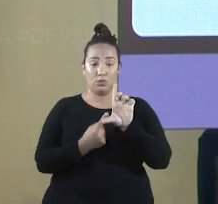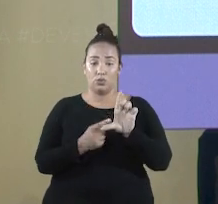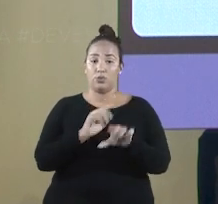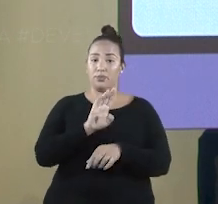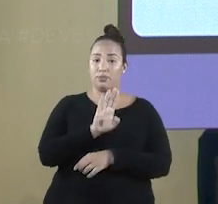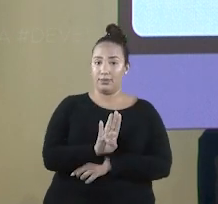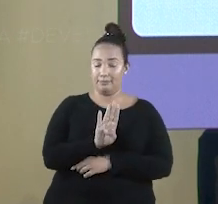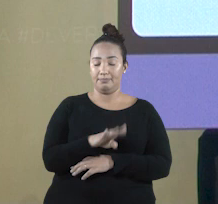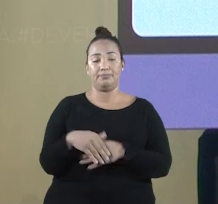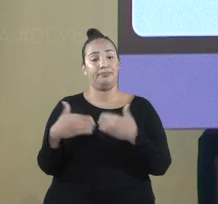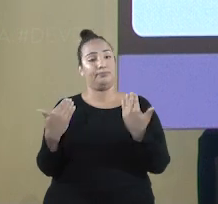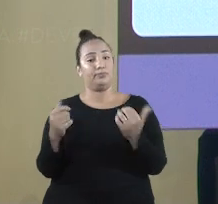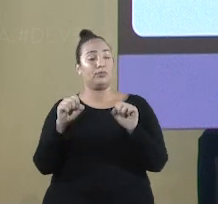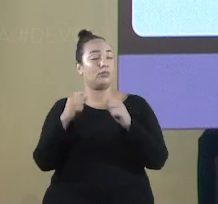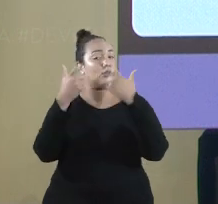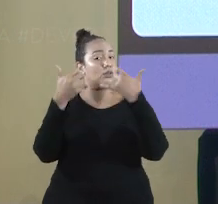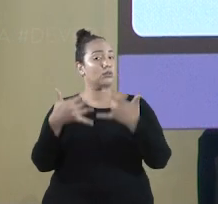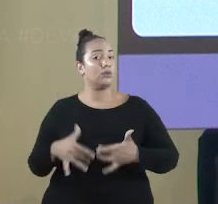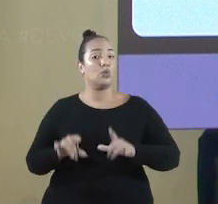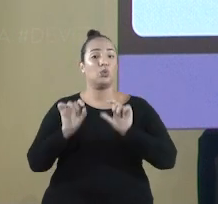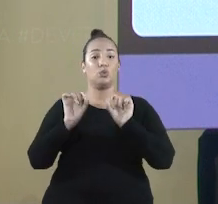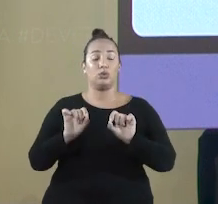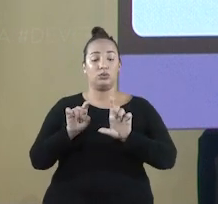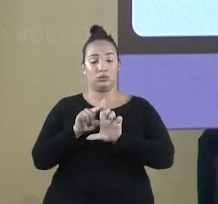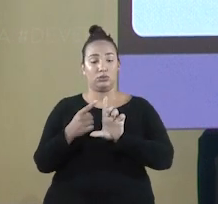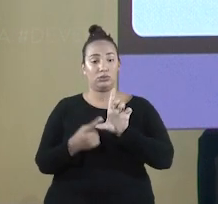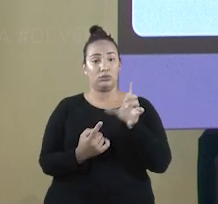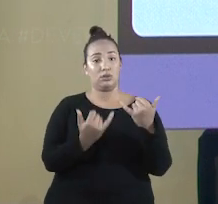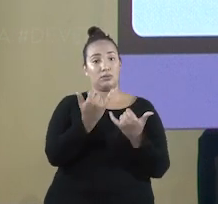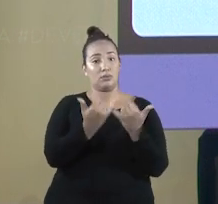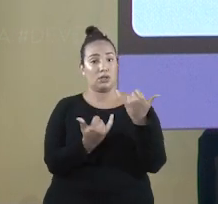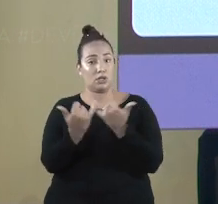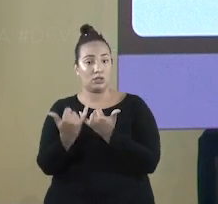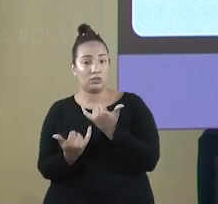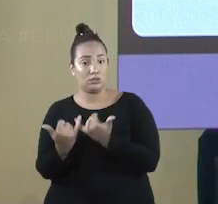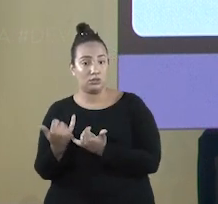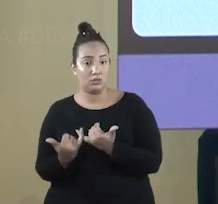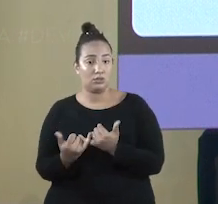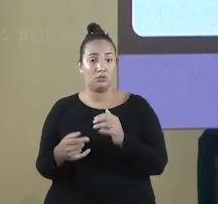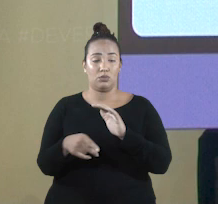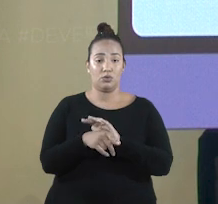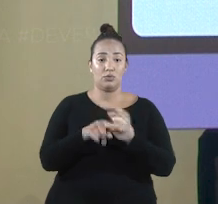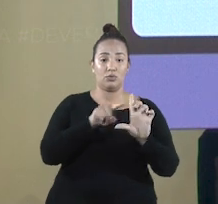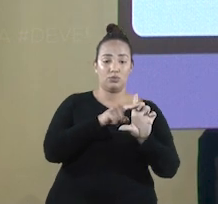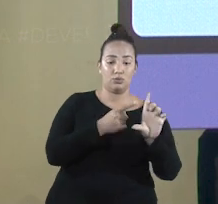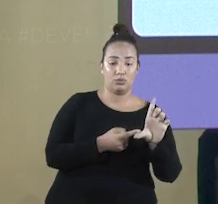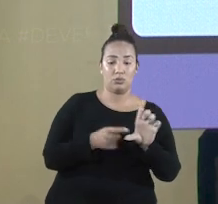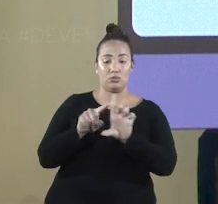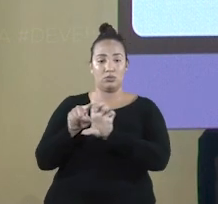B. Logo, podemos dizer que os triângulos são semelhantes entre si pelo